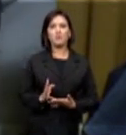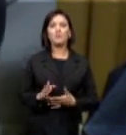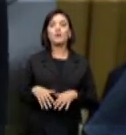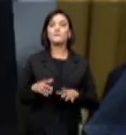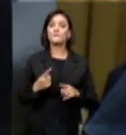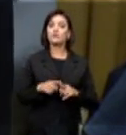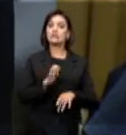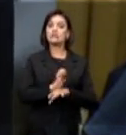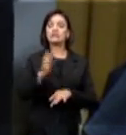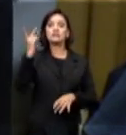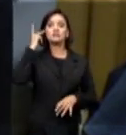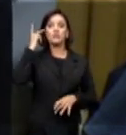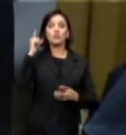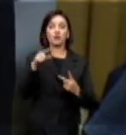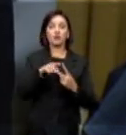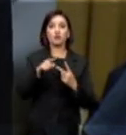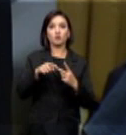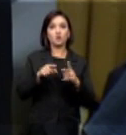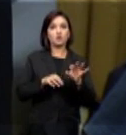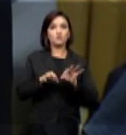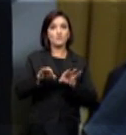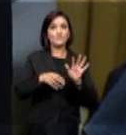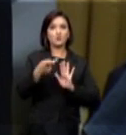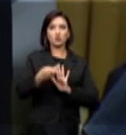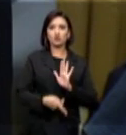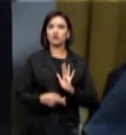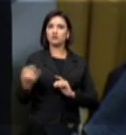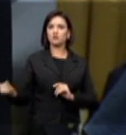Excelências, eu posso citar aqui dois importantes projetos